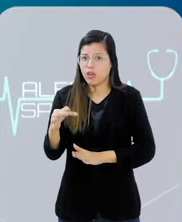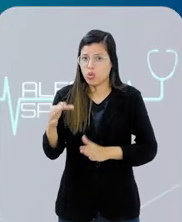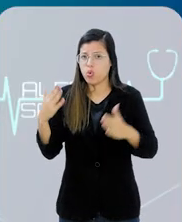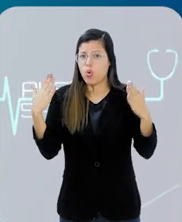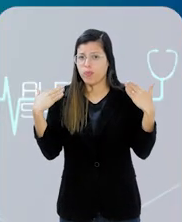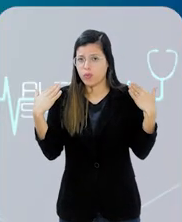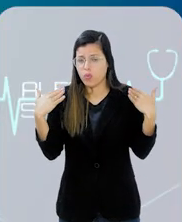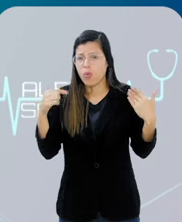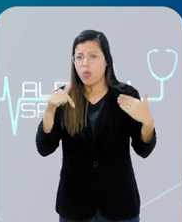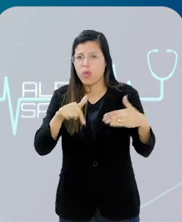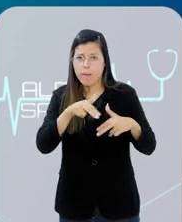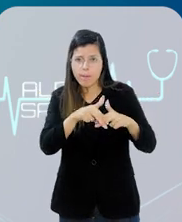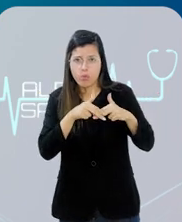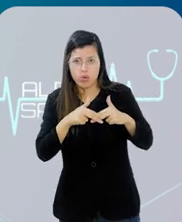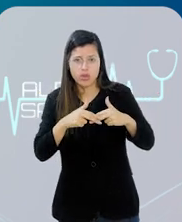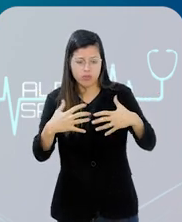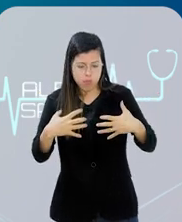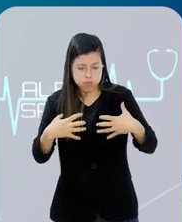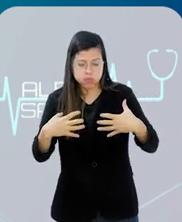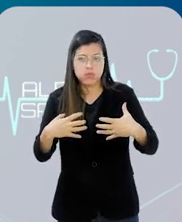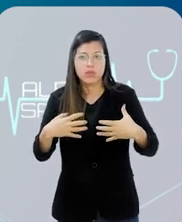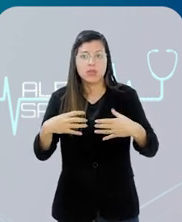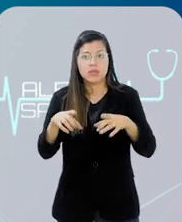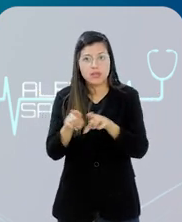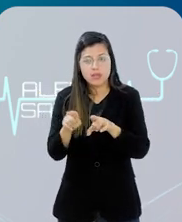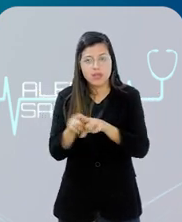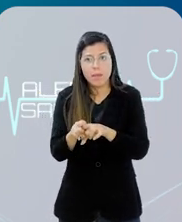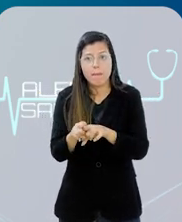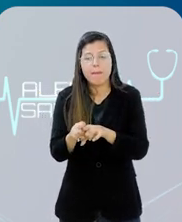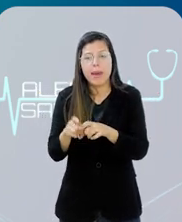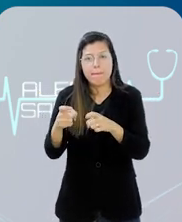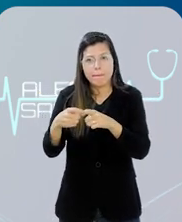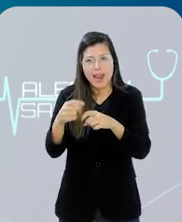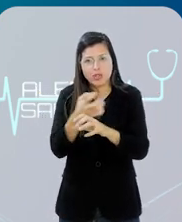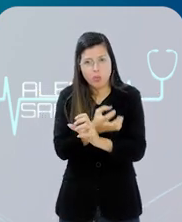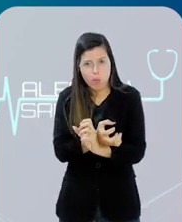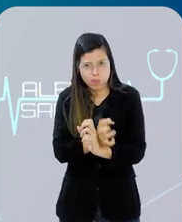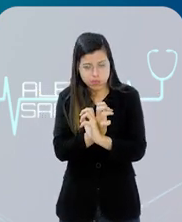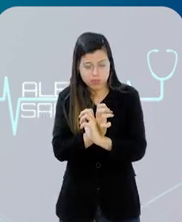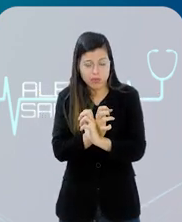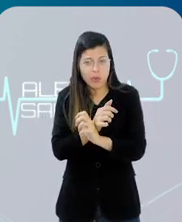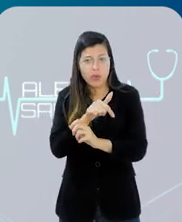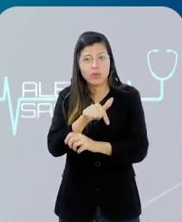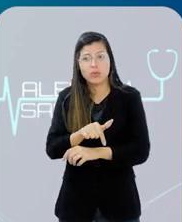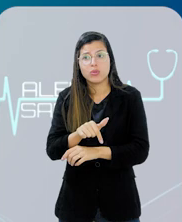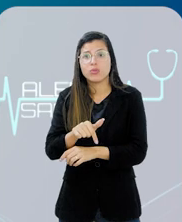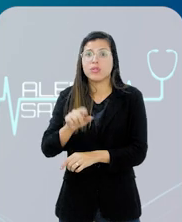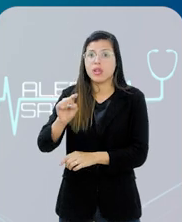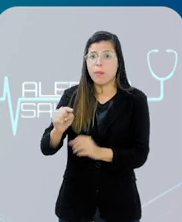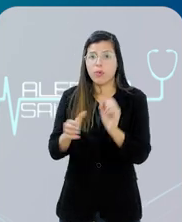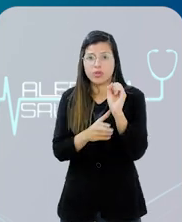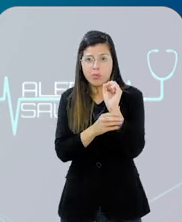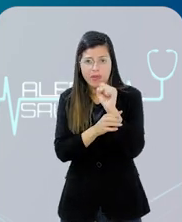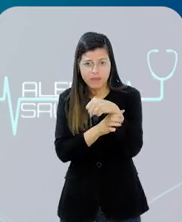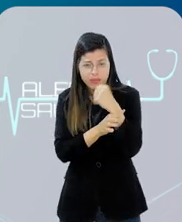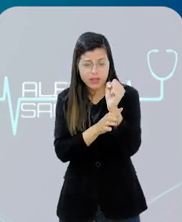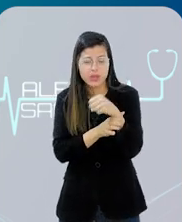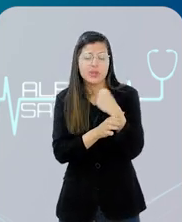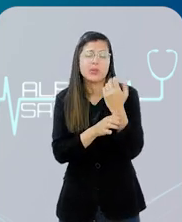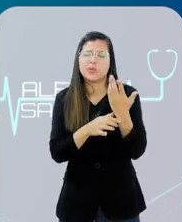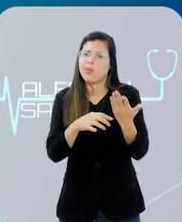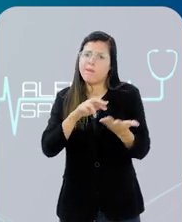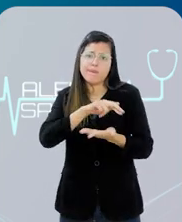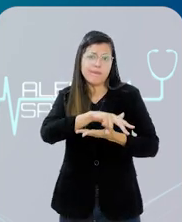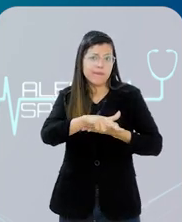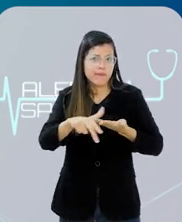vai passar com o ortopedista, eventualmente uma físio para poder dar uma definição sobre isso. Então, ela vai ter que